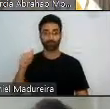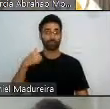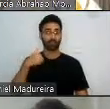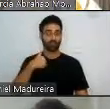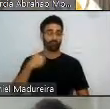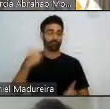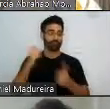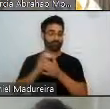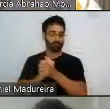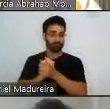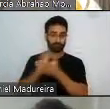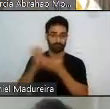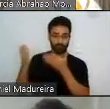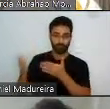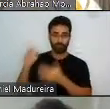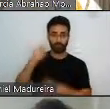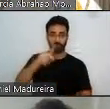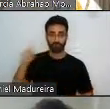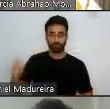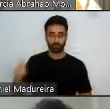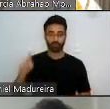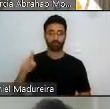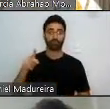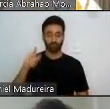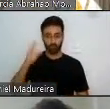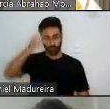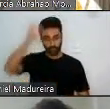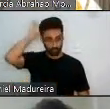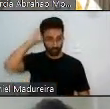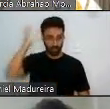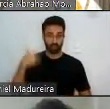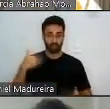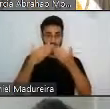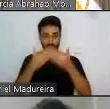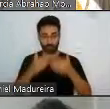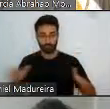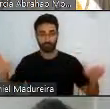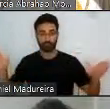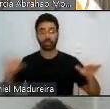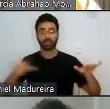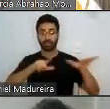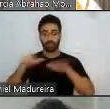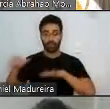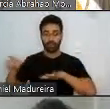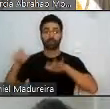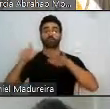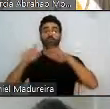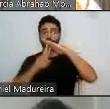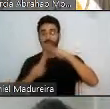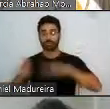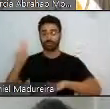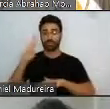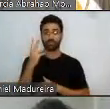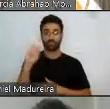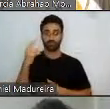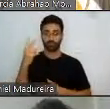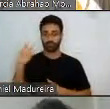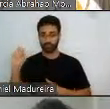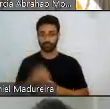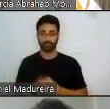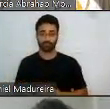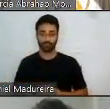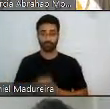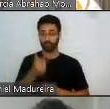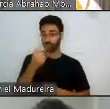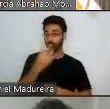o professor Noam Chomsky nesta noite de abertura da Semana Universitária de 2020. Há 24